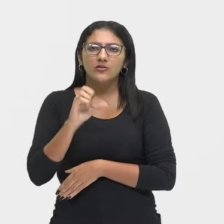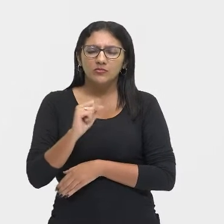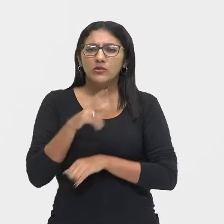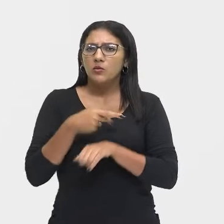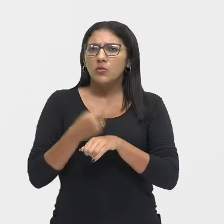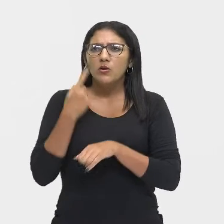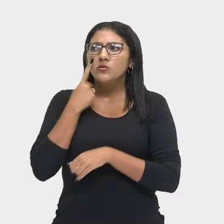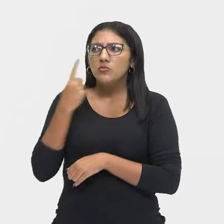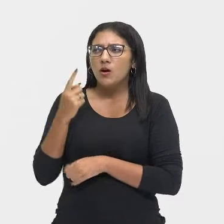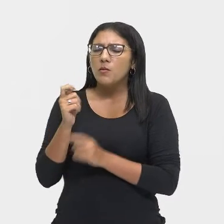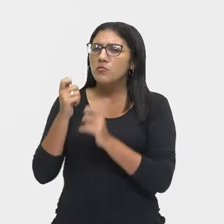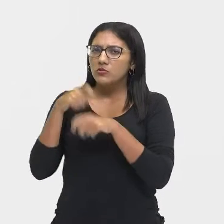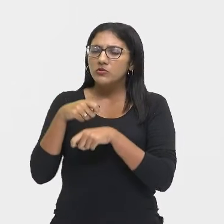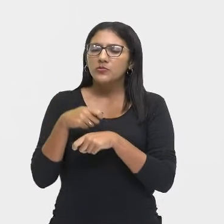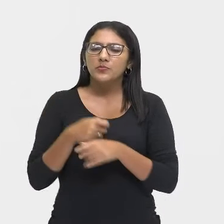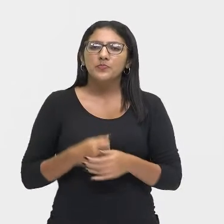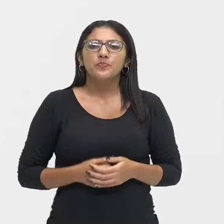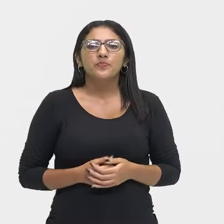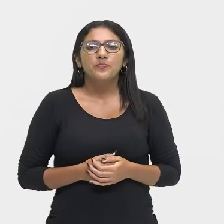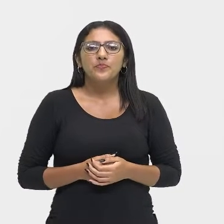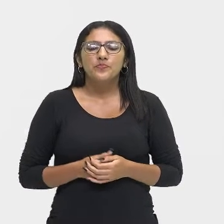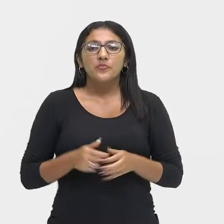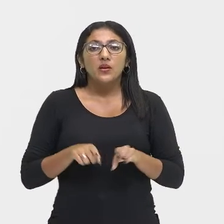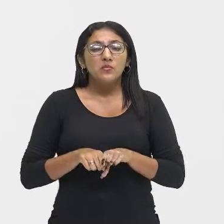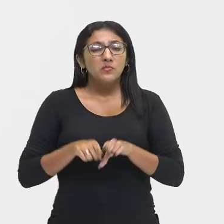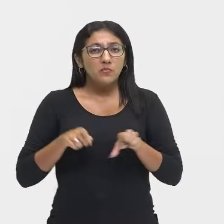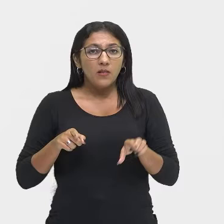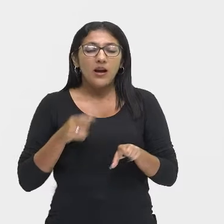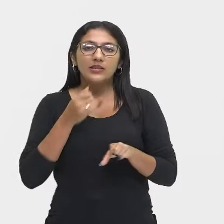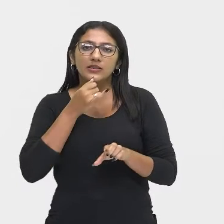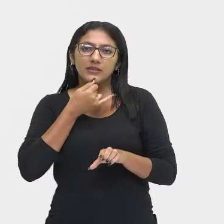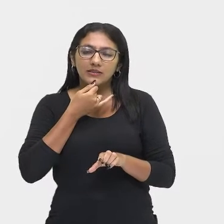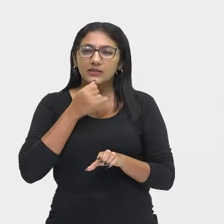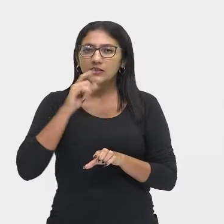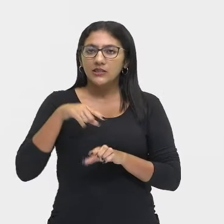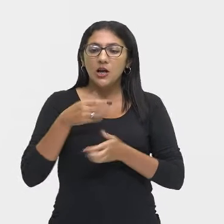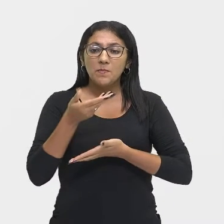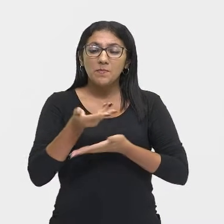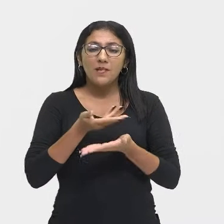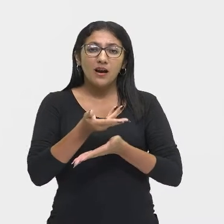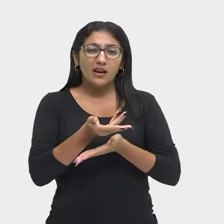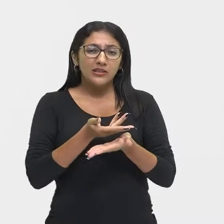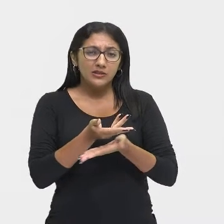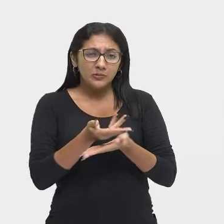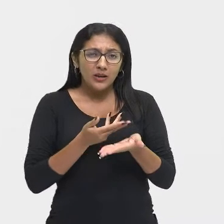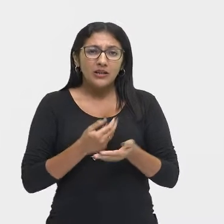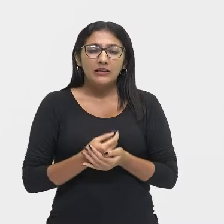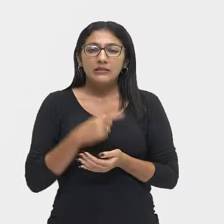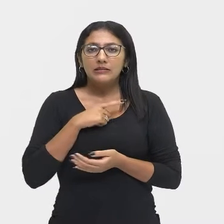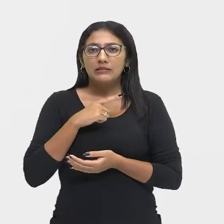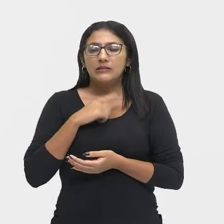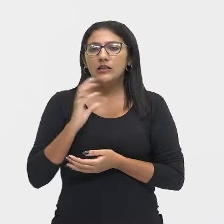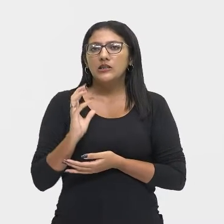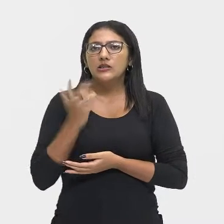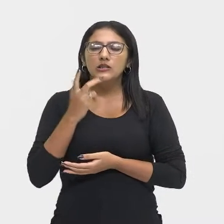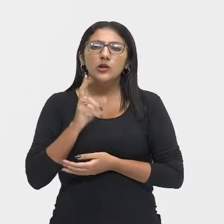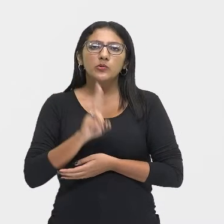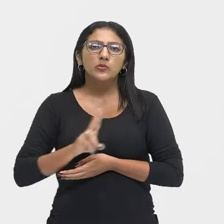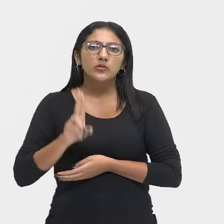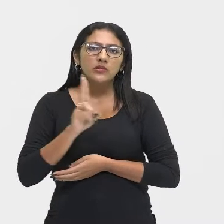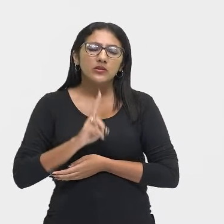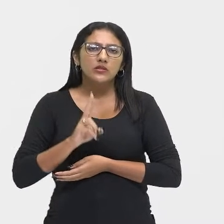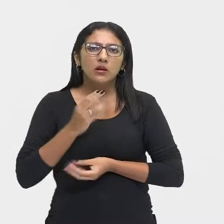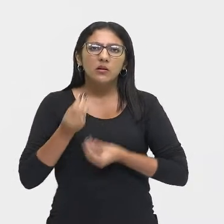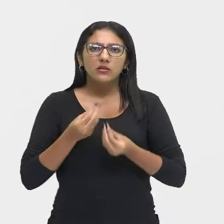e assistir. Mas, infelizmente, nessas participações ocorre muita utilização